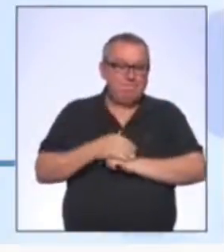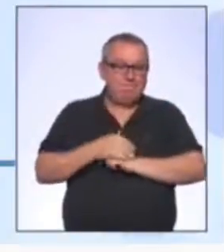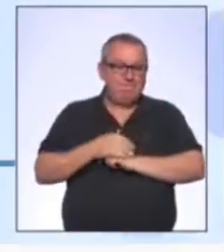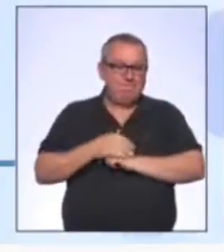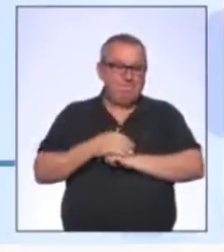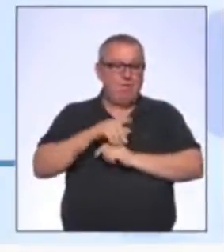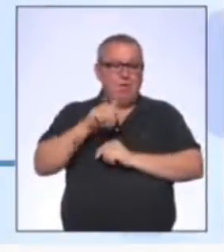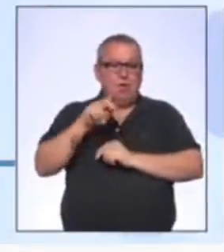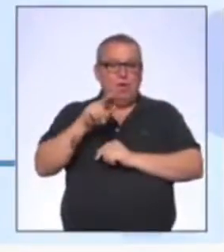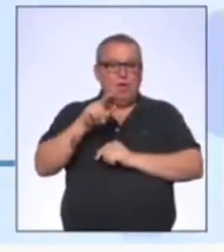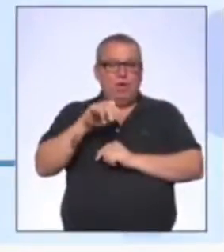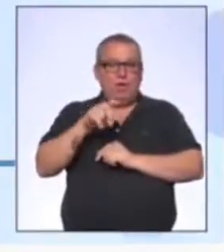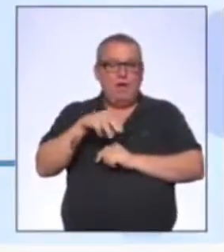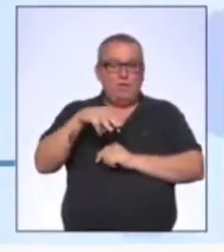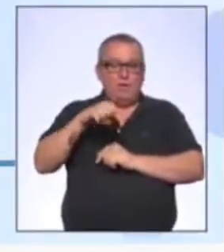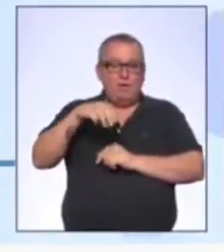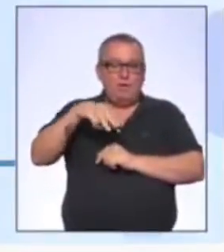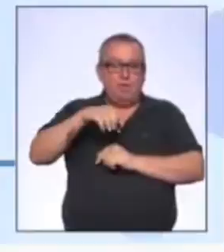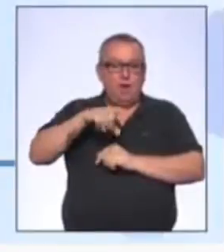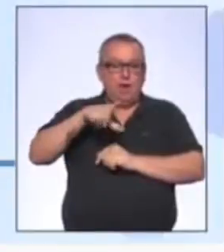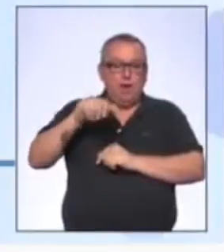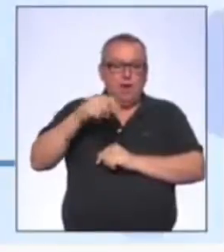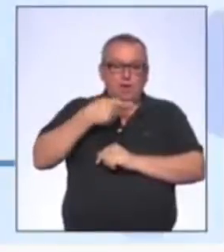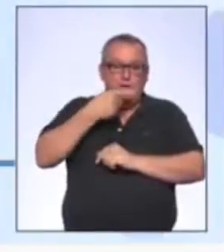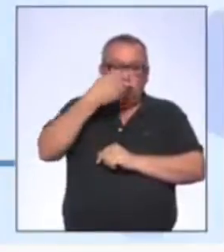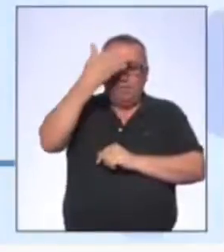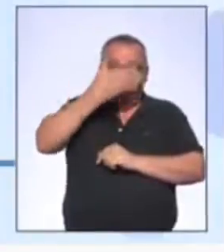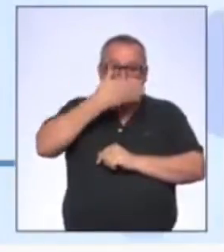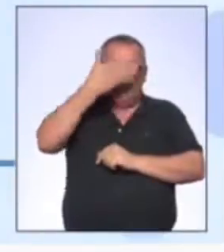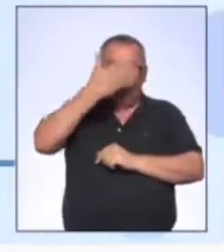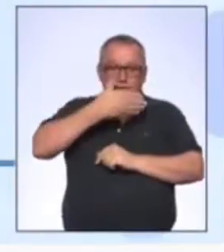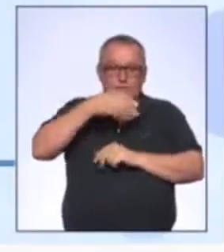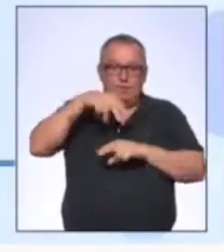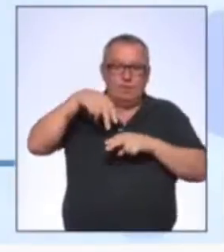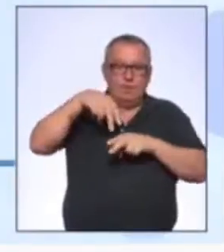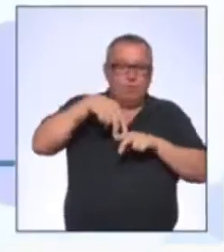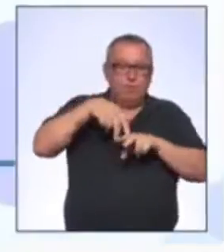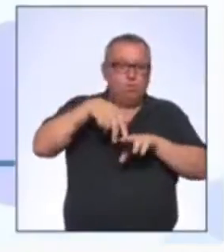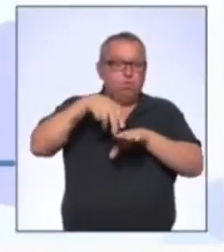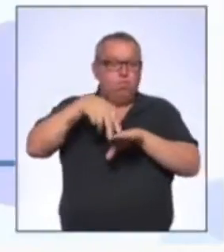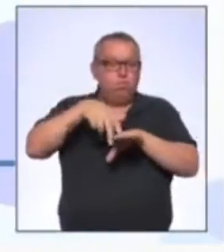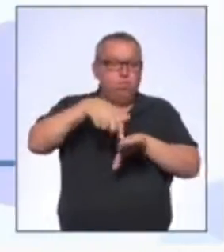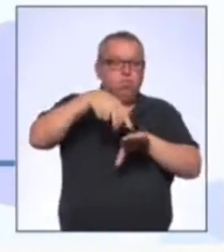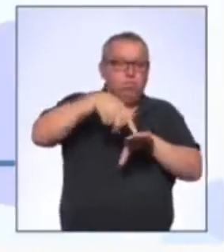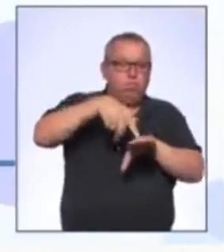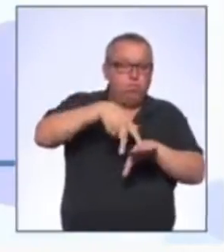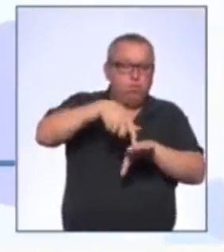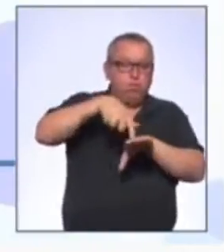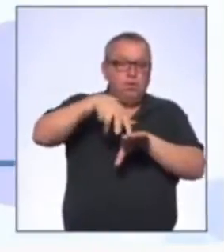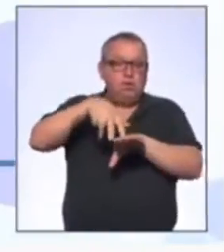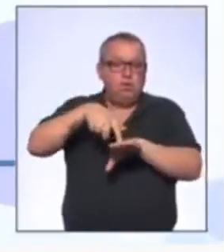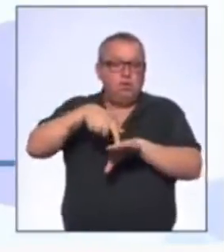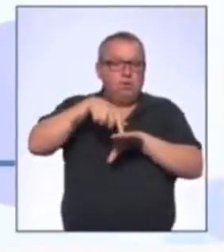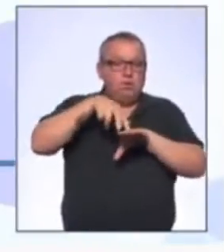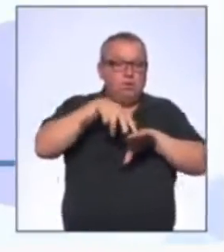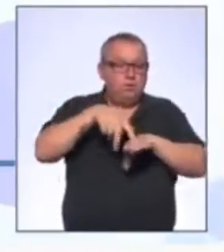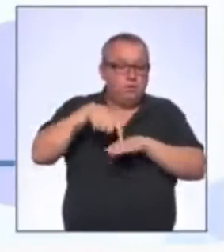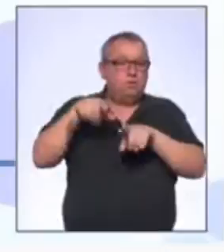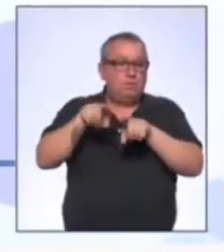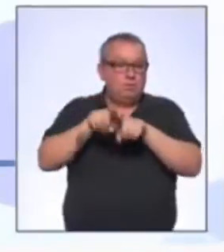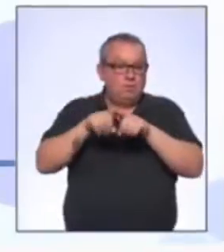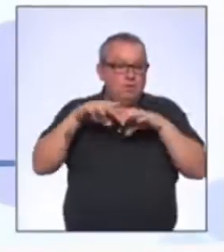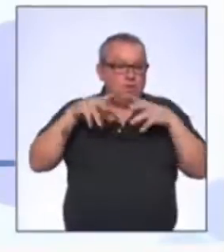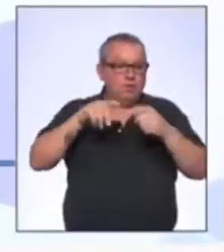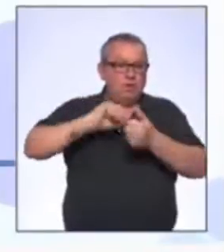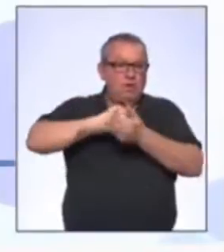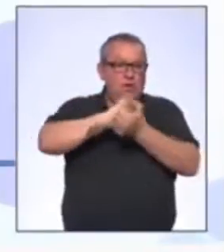o guilherme mello disse que já viu um cego andar de skate exatamente é tudo uma questão de adaptação tá certo